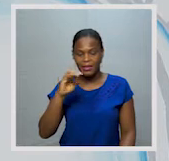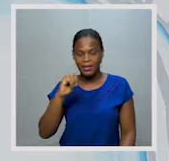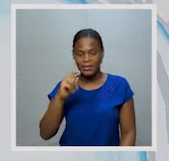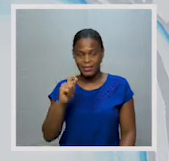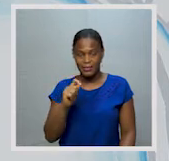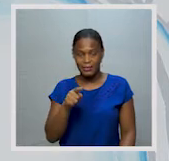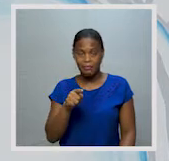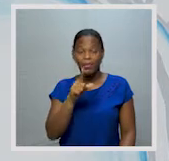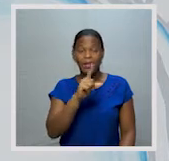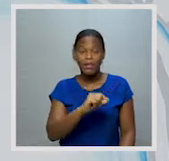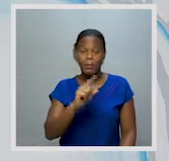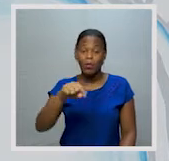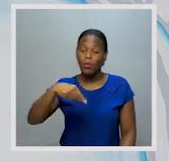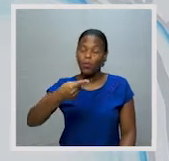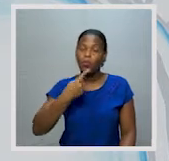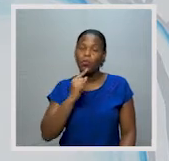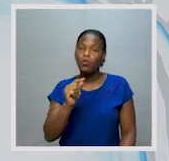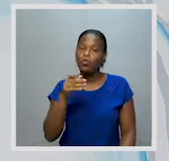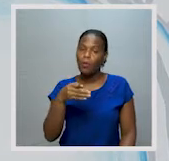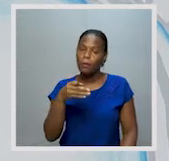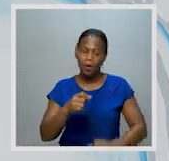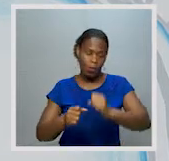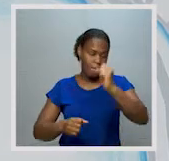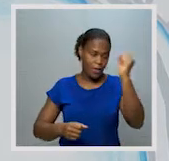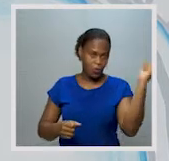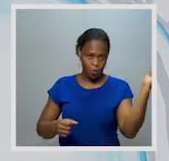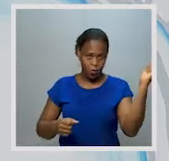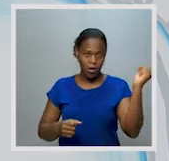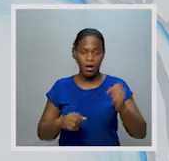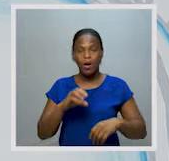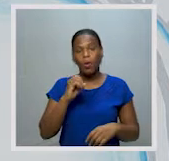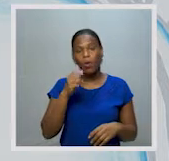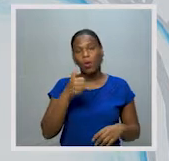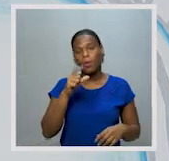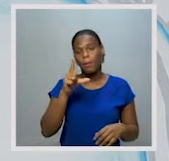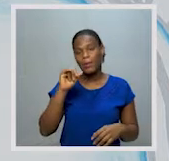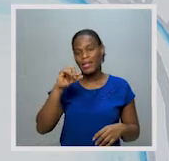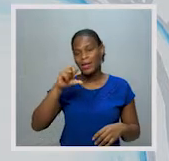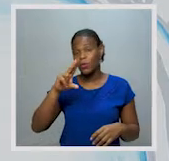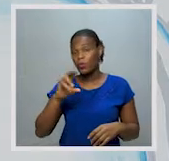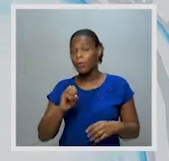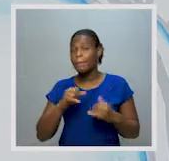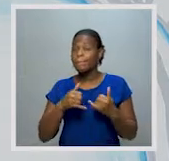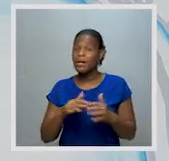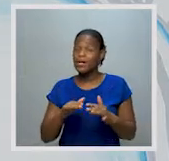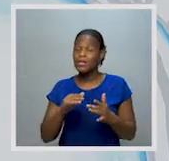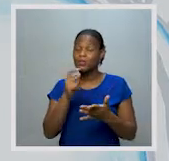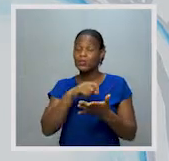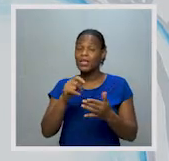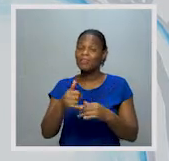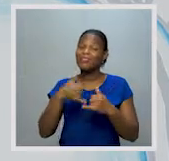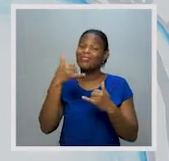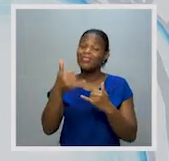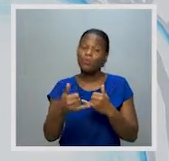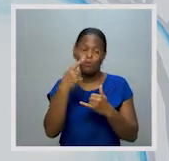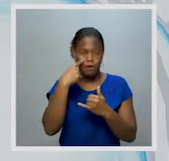Ênclise também é um outro pronome oblíquo, mas que vem depois do verbo. E vamos